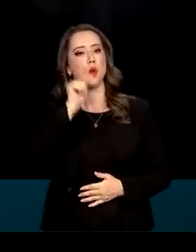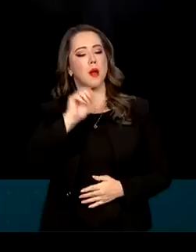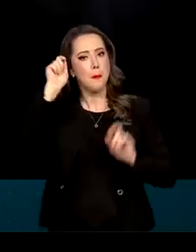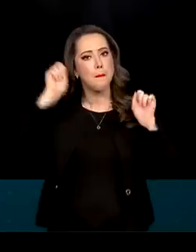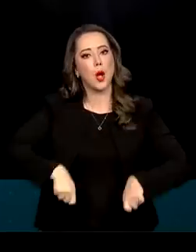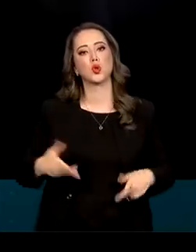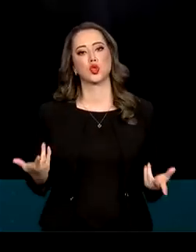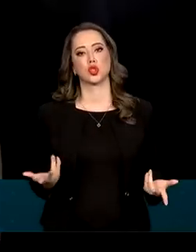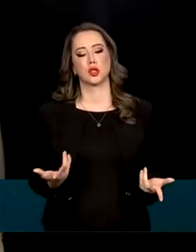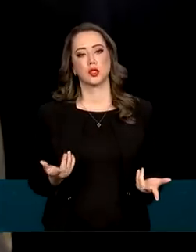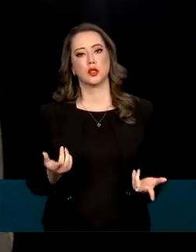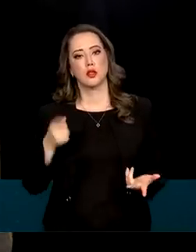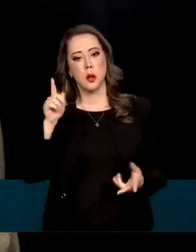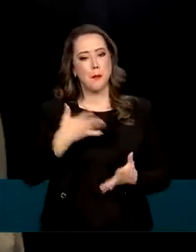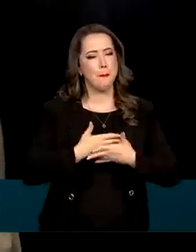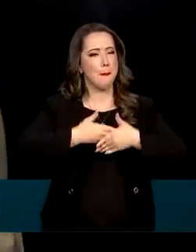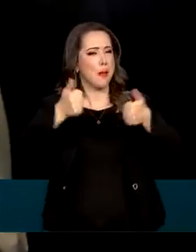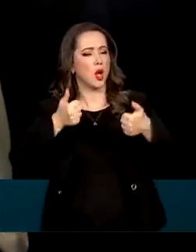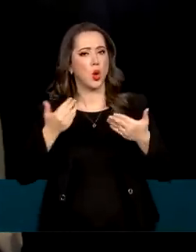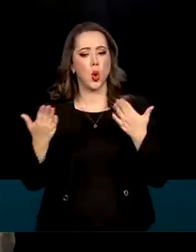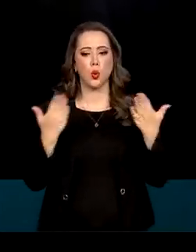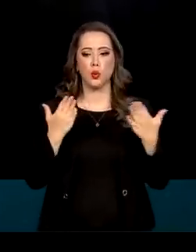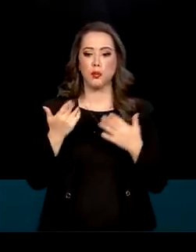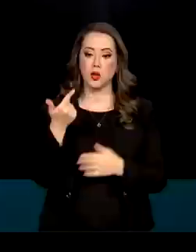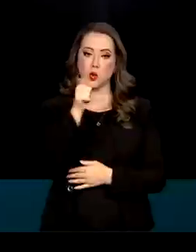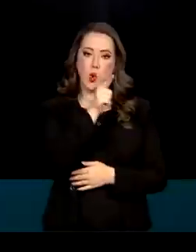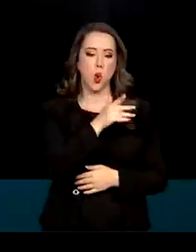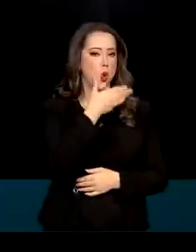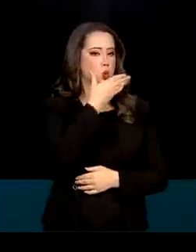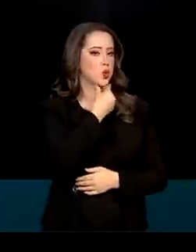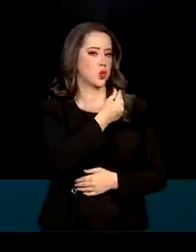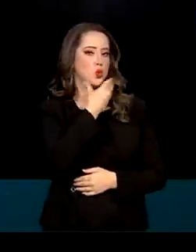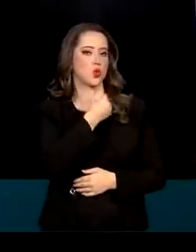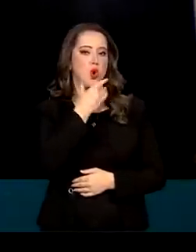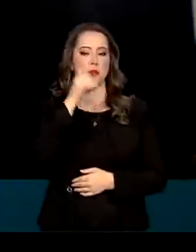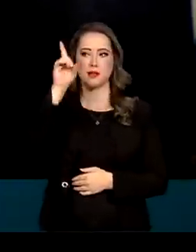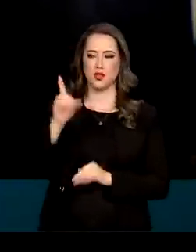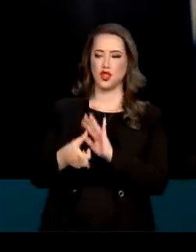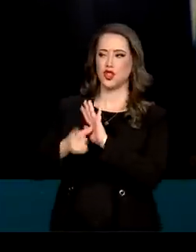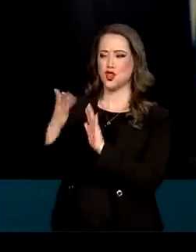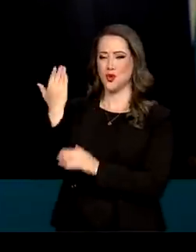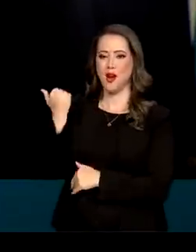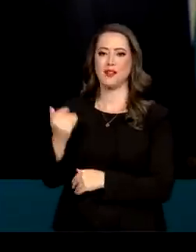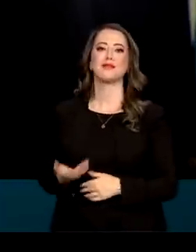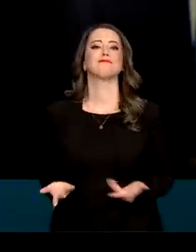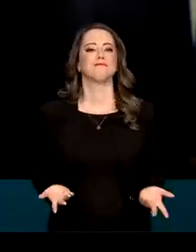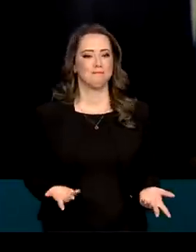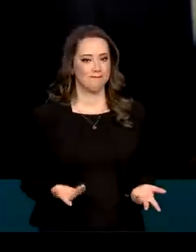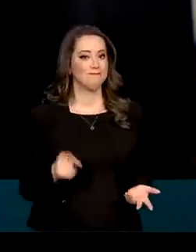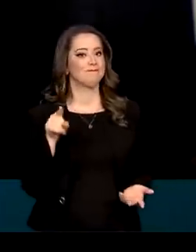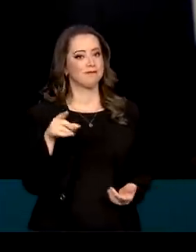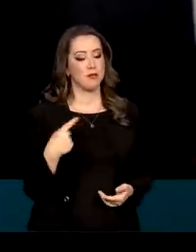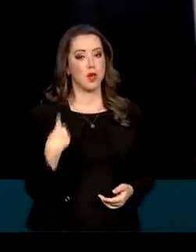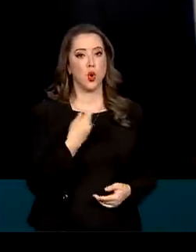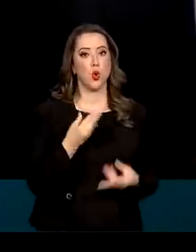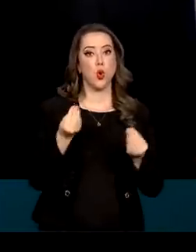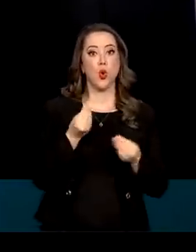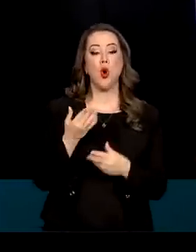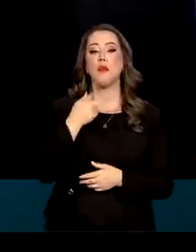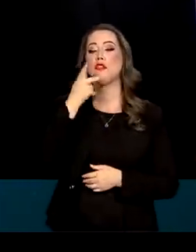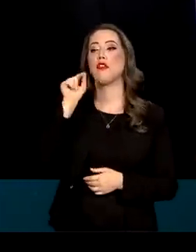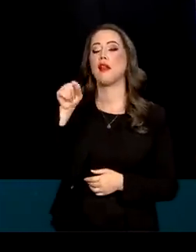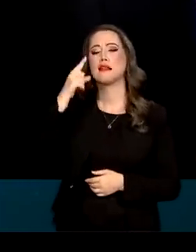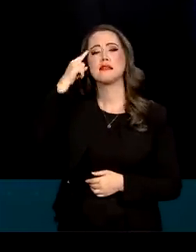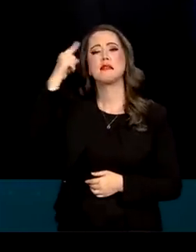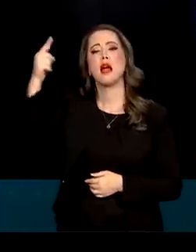pode ser melhor do que muitos homens que dirigir aquele Banco do Brasil e como eu vou defender a ideia